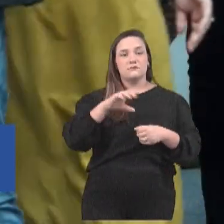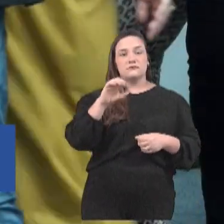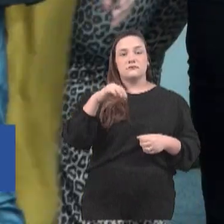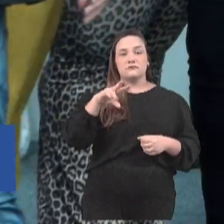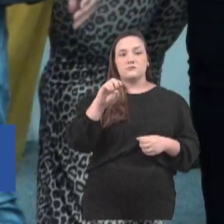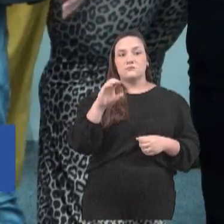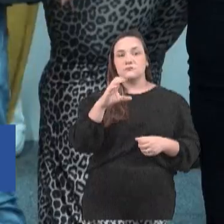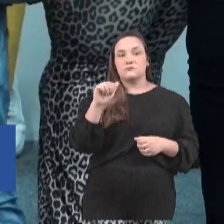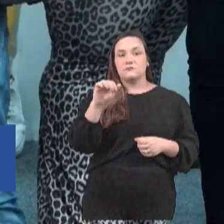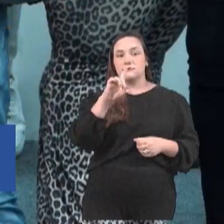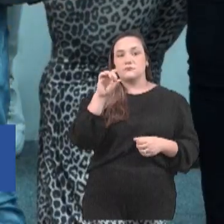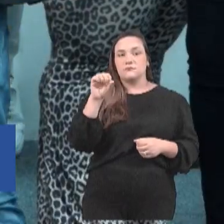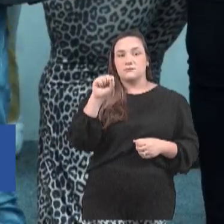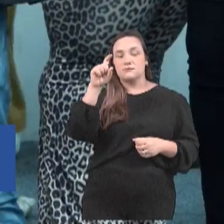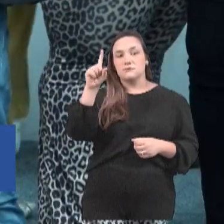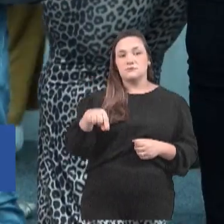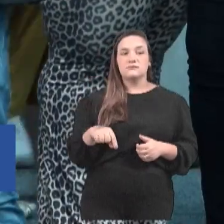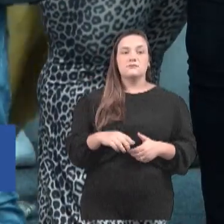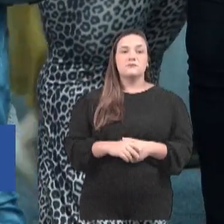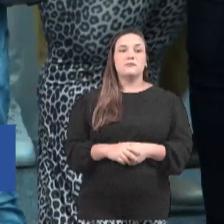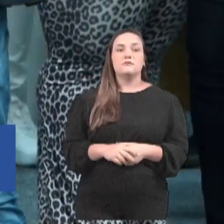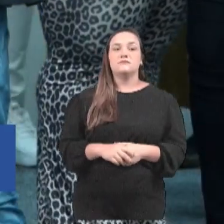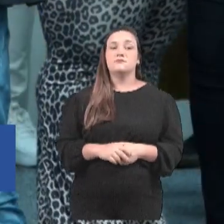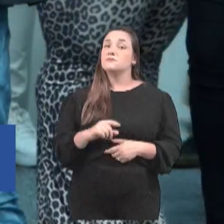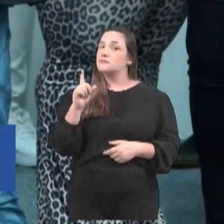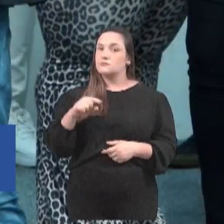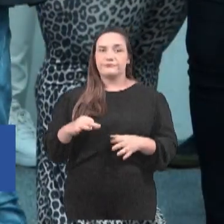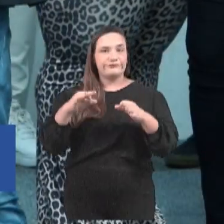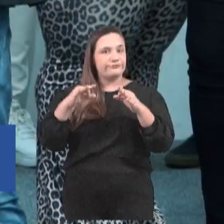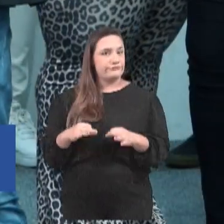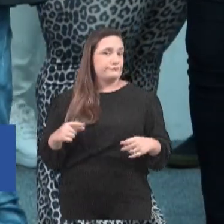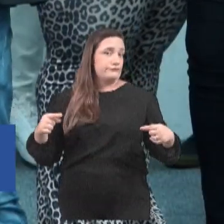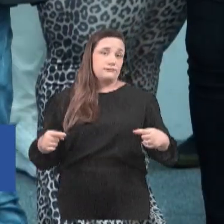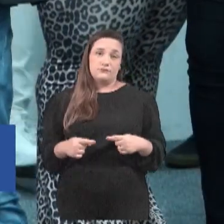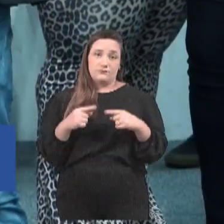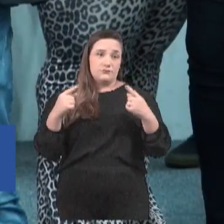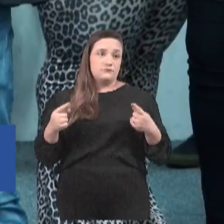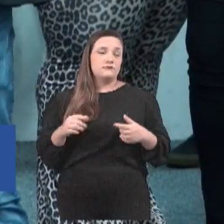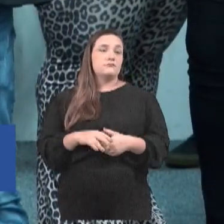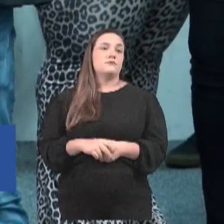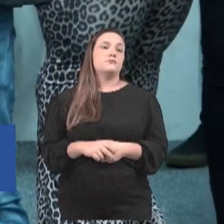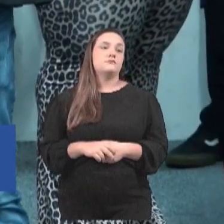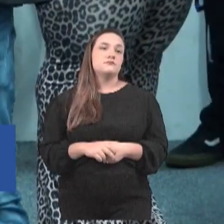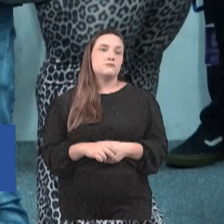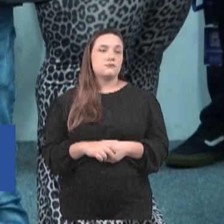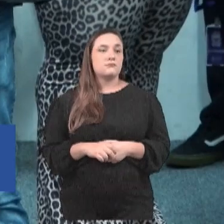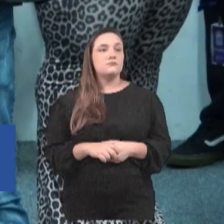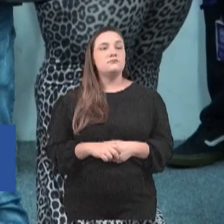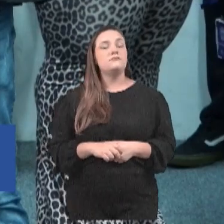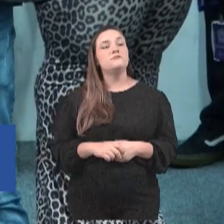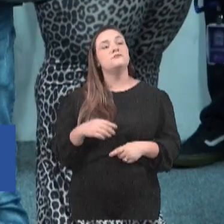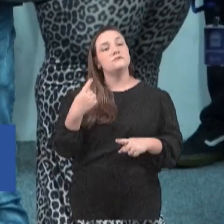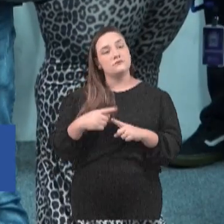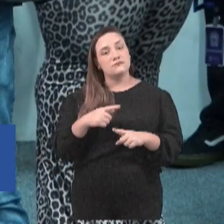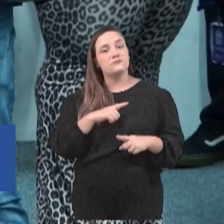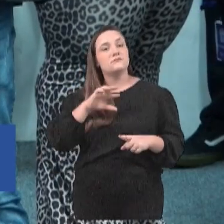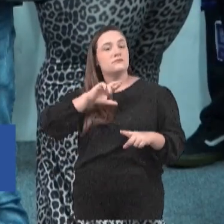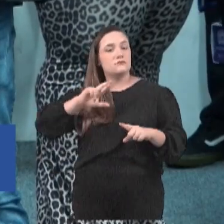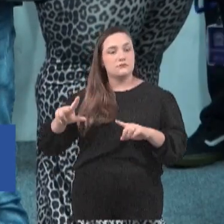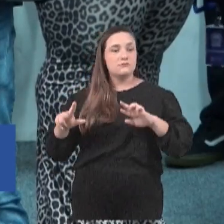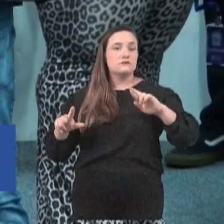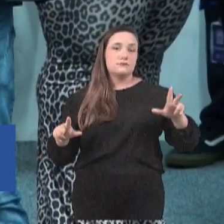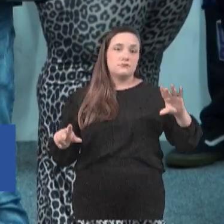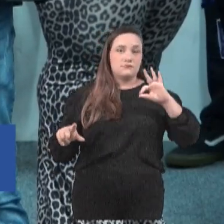que é um pleito mais do que justo da categoria, tendo em vista que há uma diferença